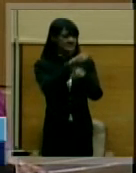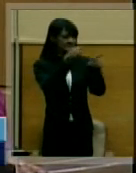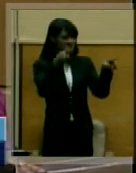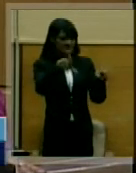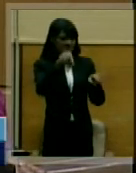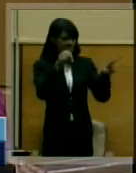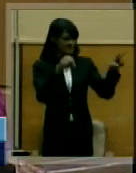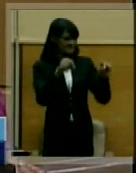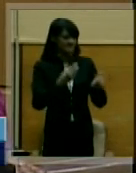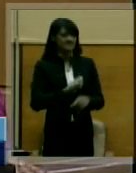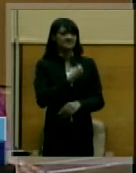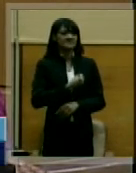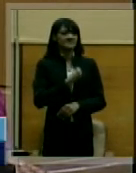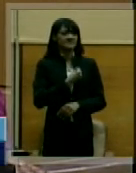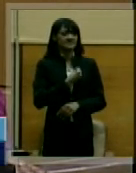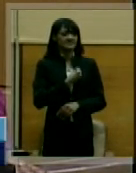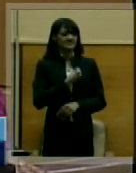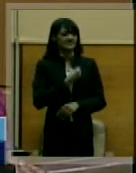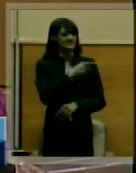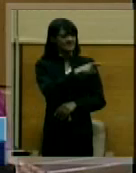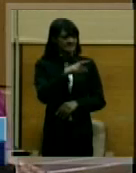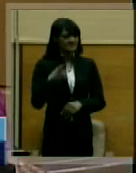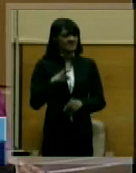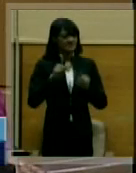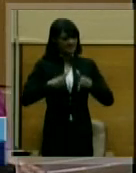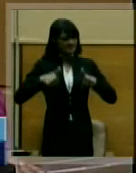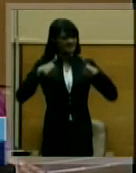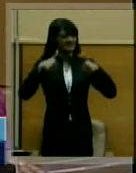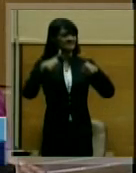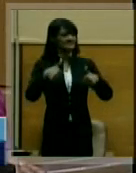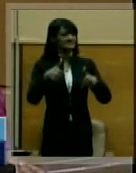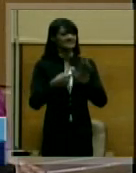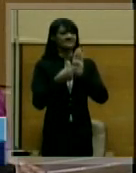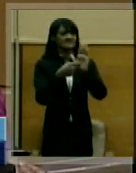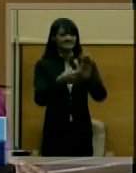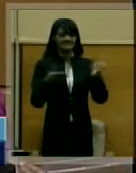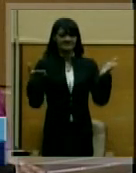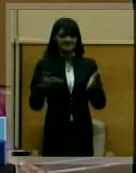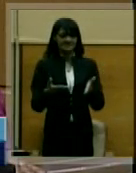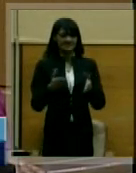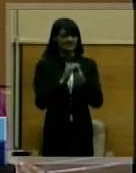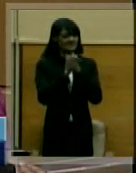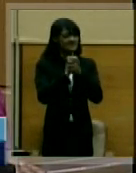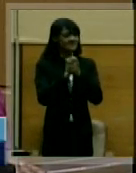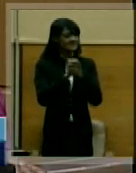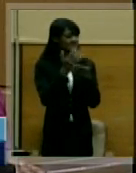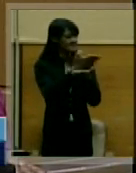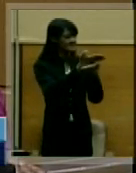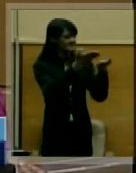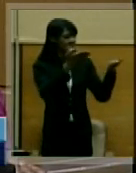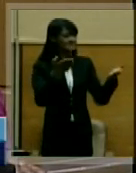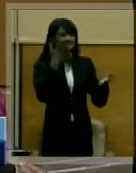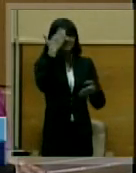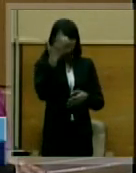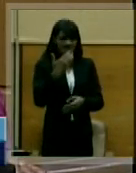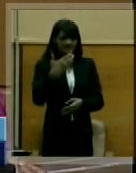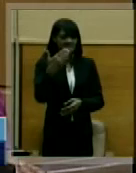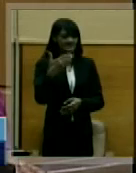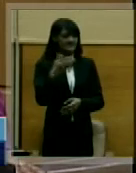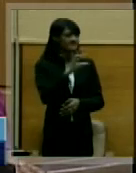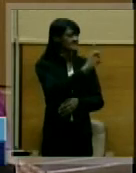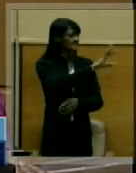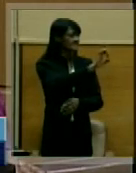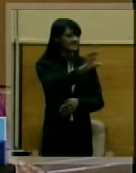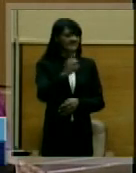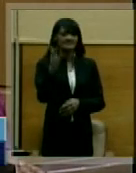viver, é essa lição de superação que esta casa rende hoje às suas homenagens. Essa casa homenageia os senhores e